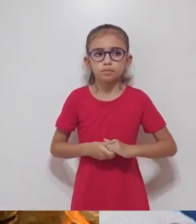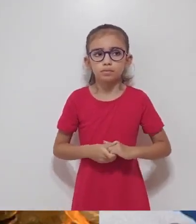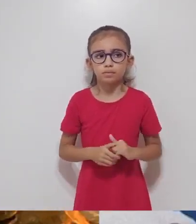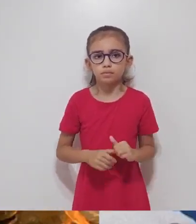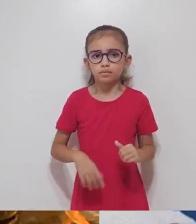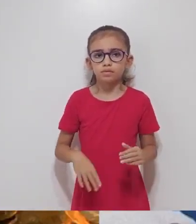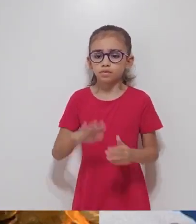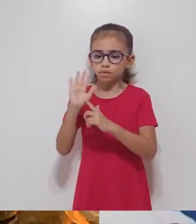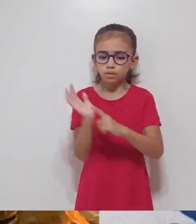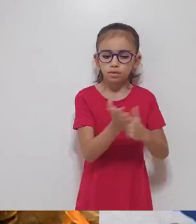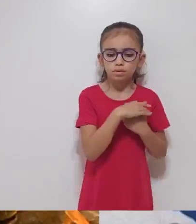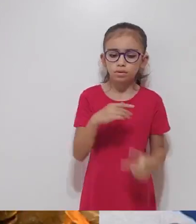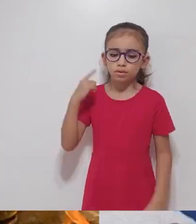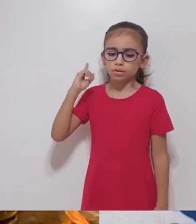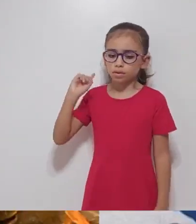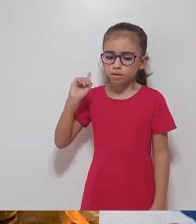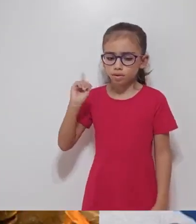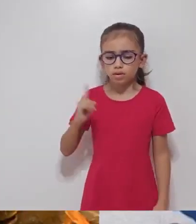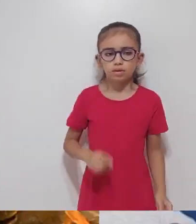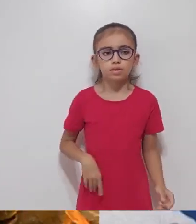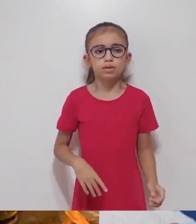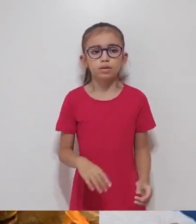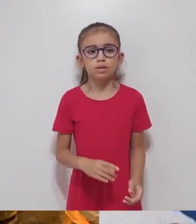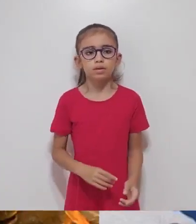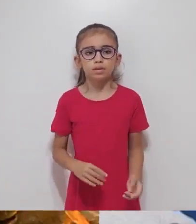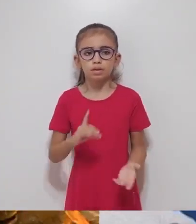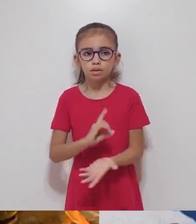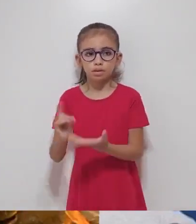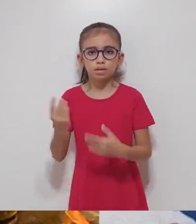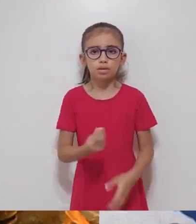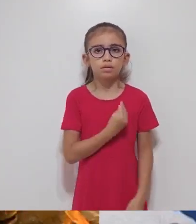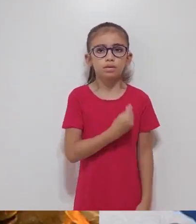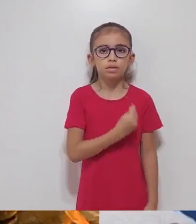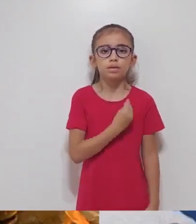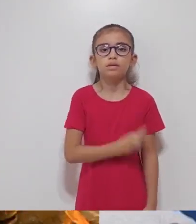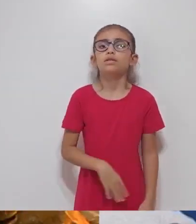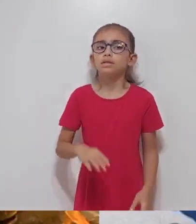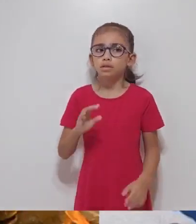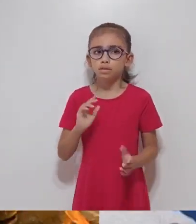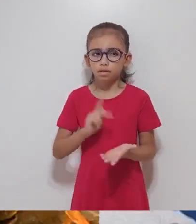o Deus vivo e verdadeiro. Amém?